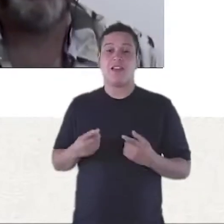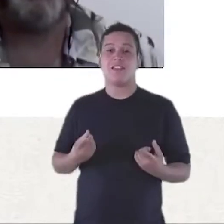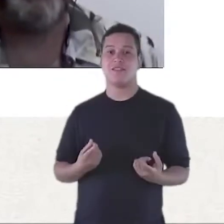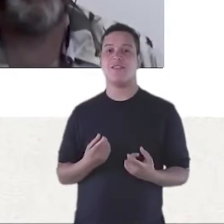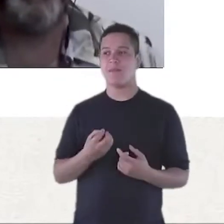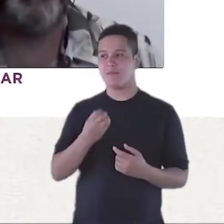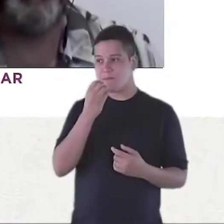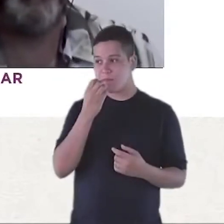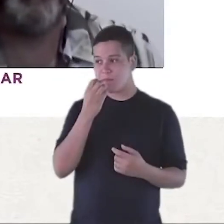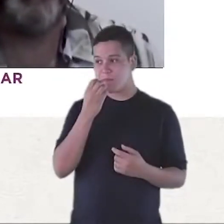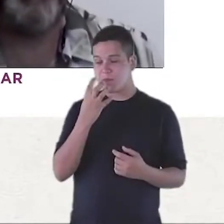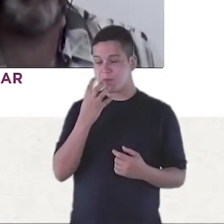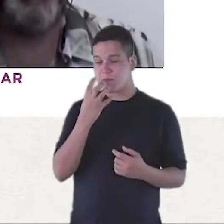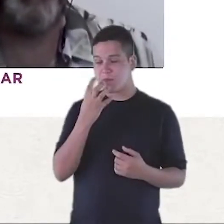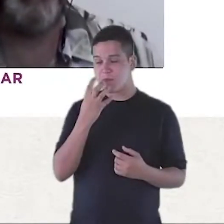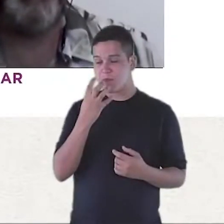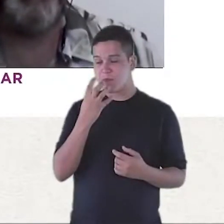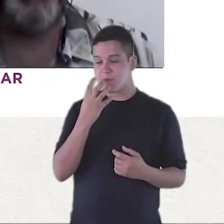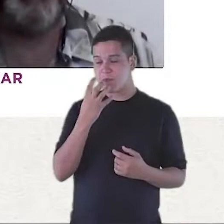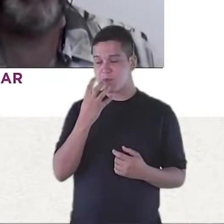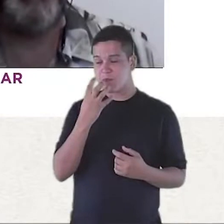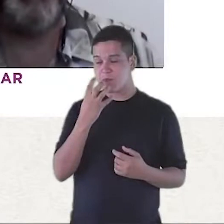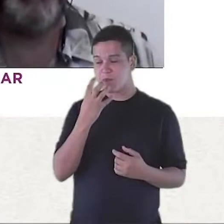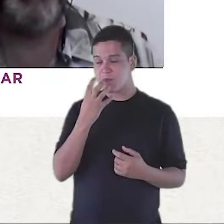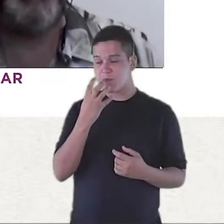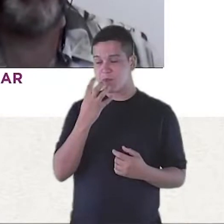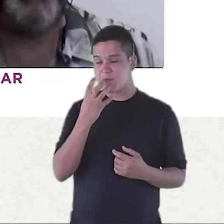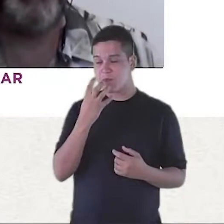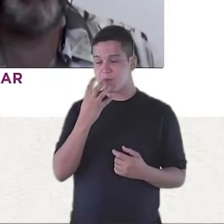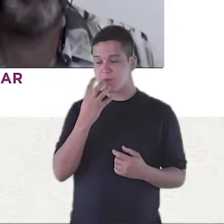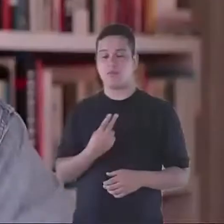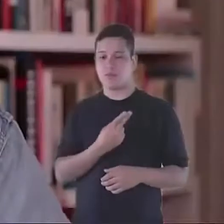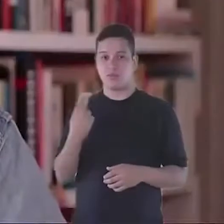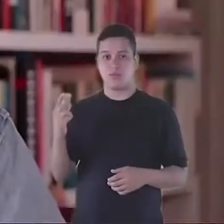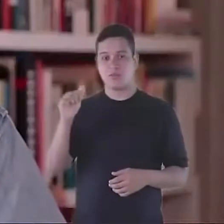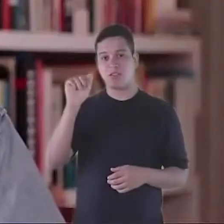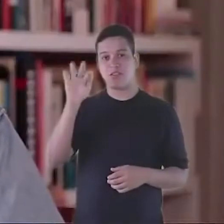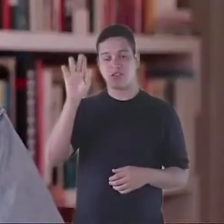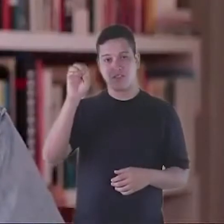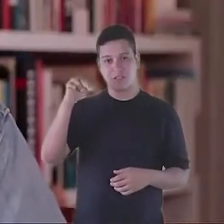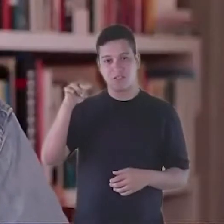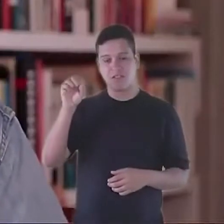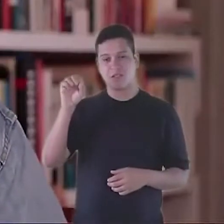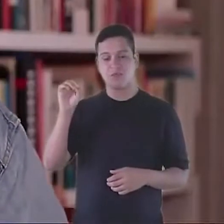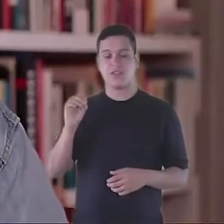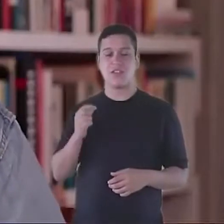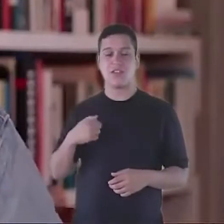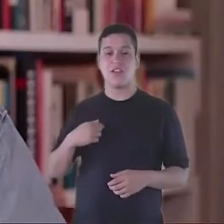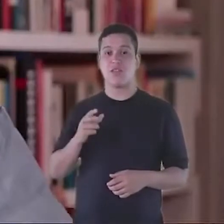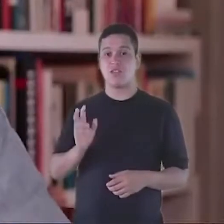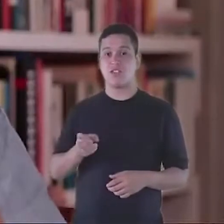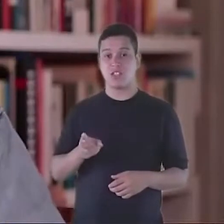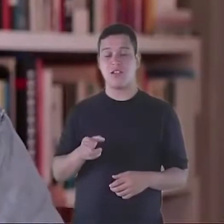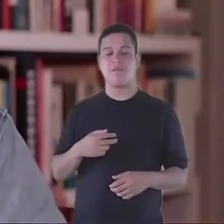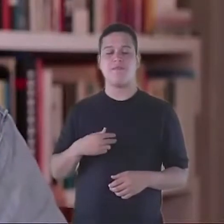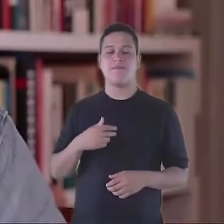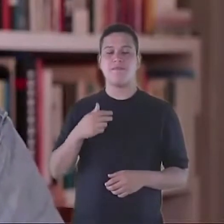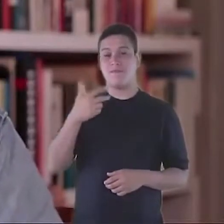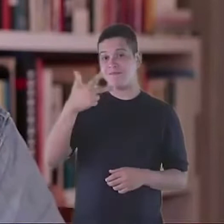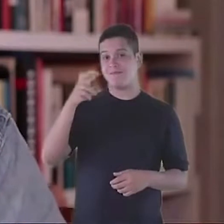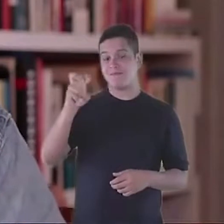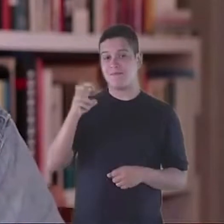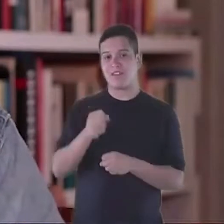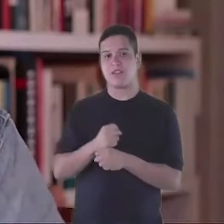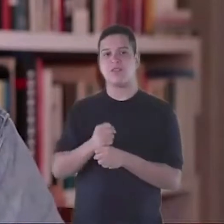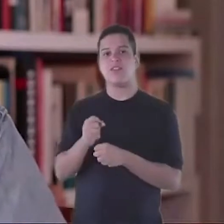nos assistindo. Meu nome é Afonso Borges, eu faço o projeto Sempre um Papo há 35 anos, ou seja, há tanto tempo que eu nem mais lembro como